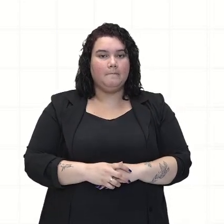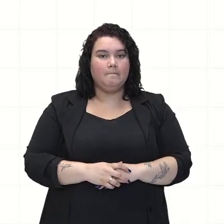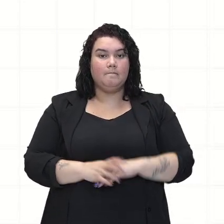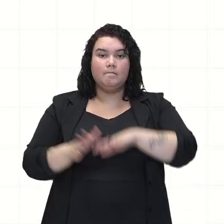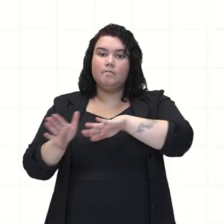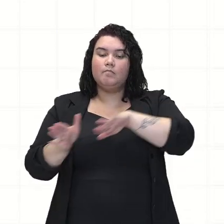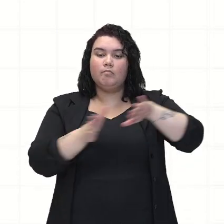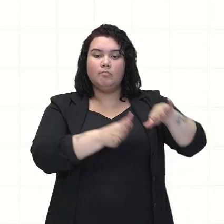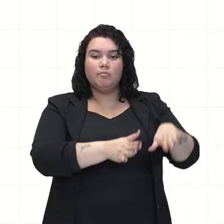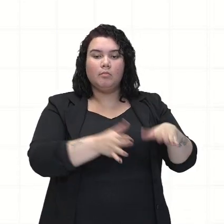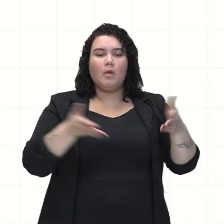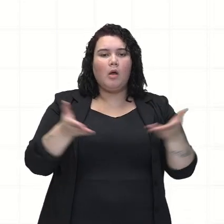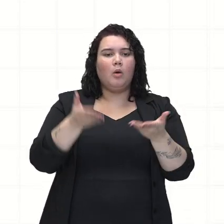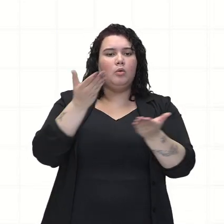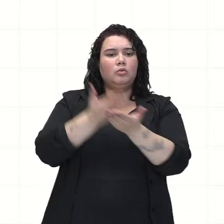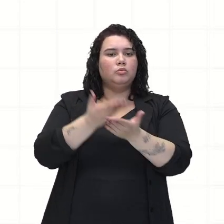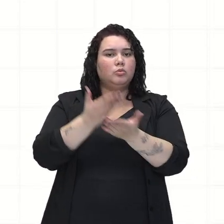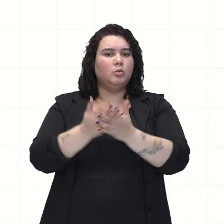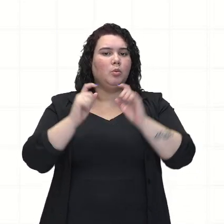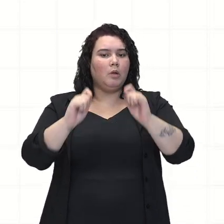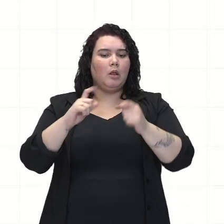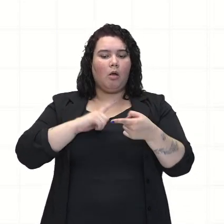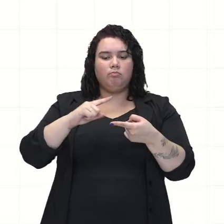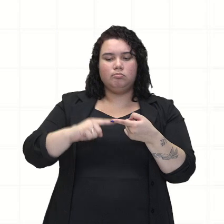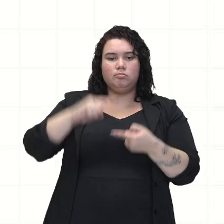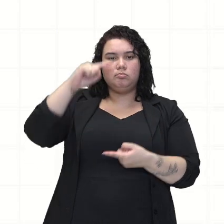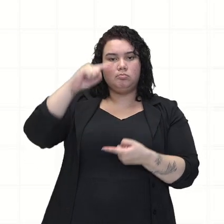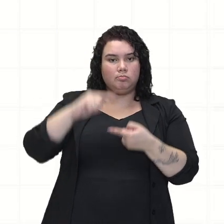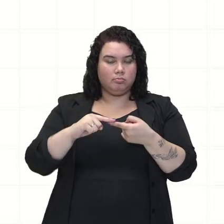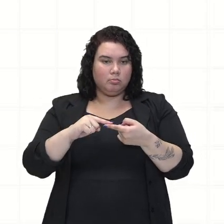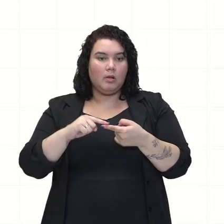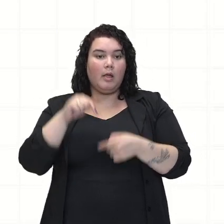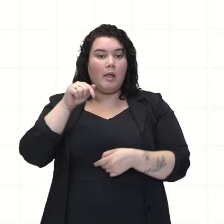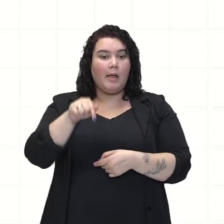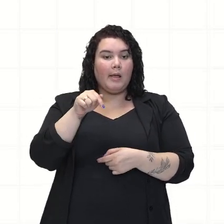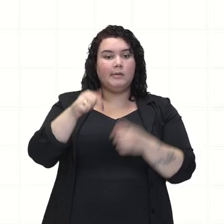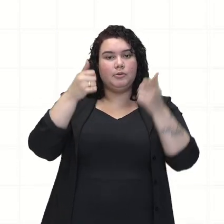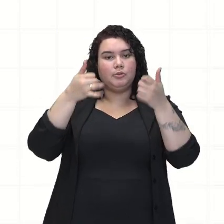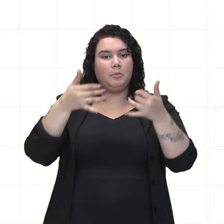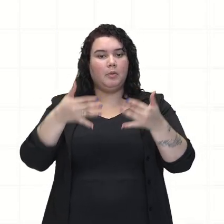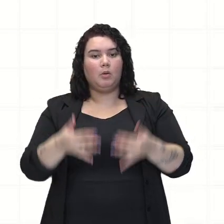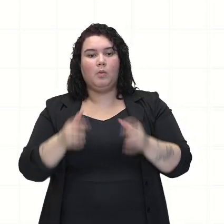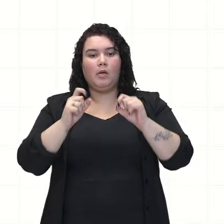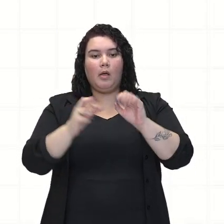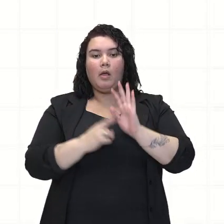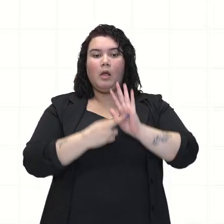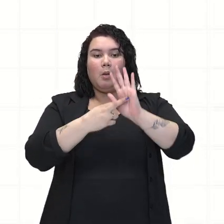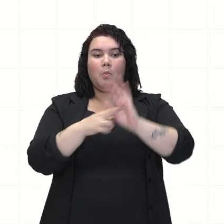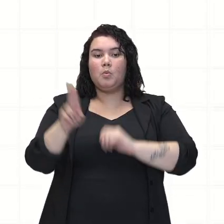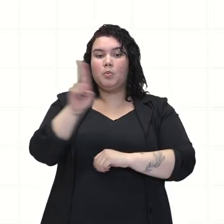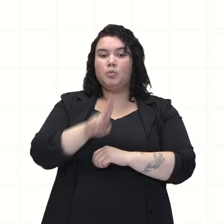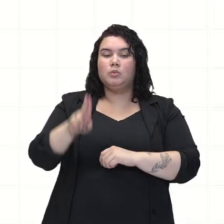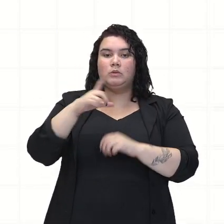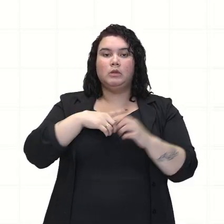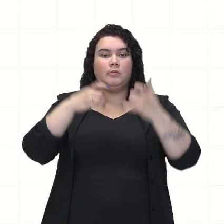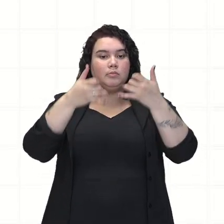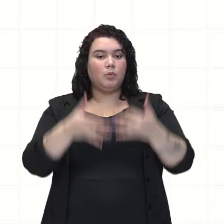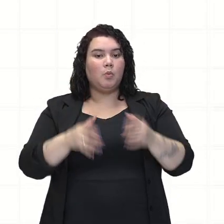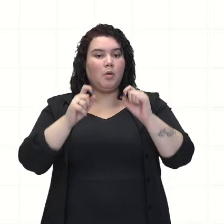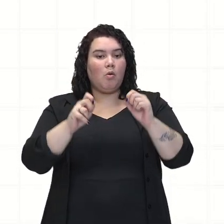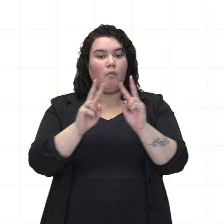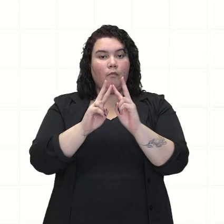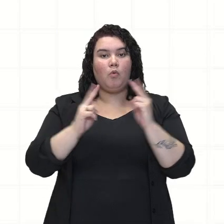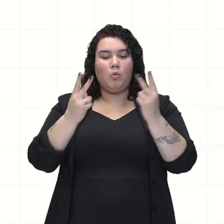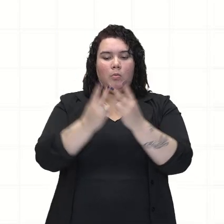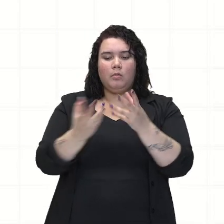Também vimos nas nossas aulas medidas de capacidade. As medidas de capacidade representam as unidades usadas para definir o volume no